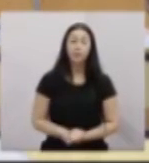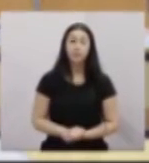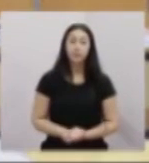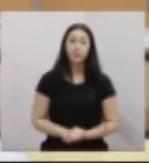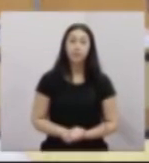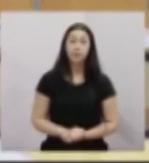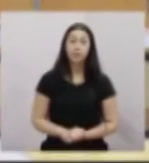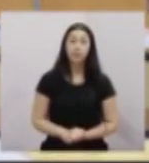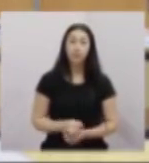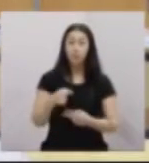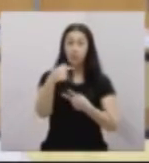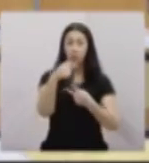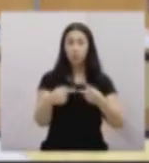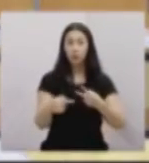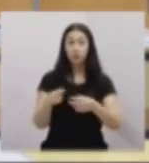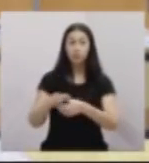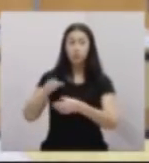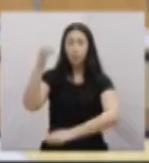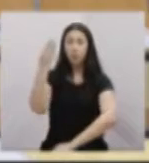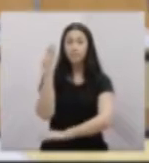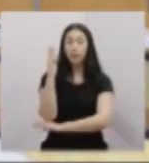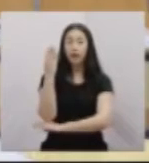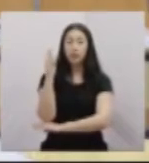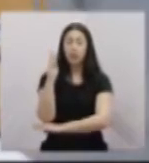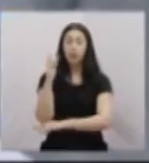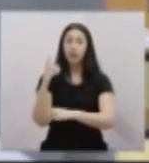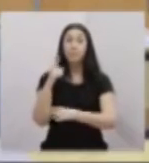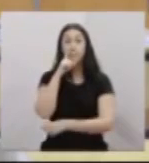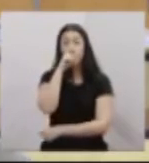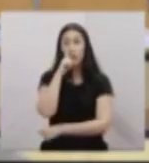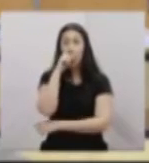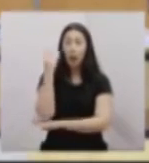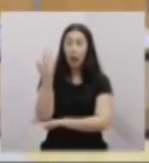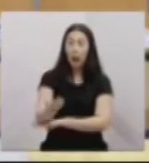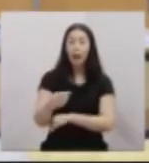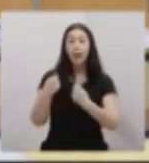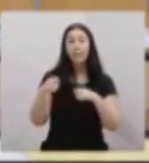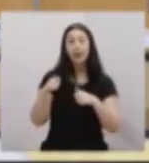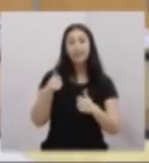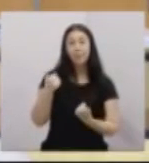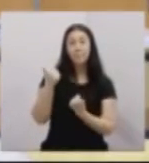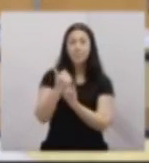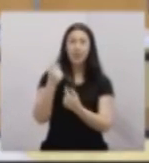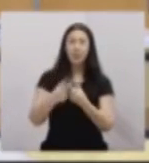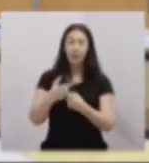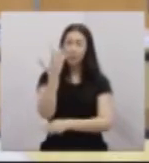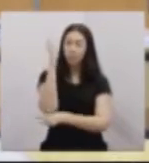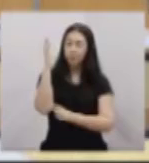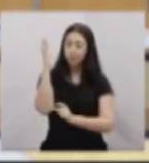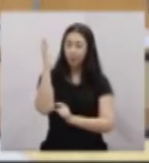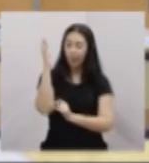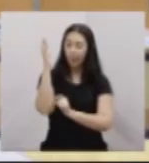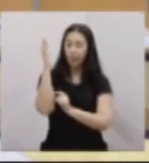solicitando troca de 2 postes de madeira que apresentam sério risco de queda devido à proliferação de cupins